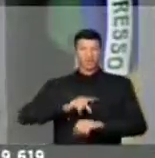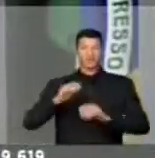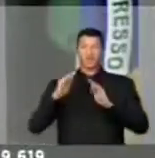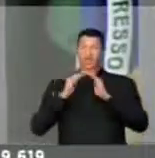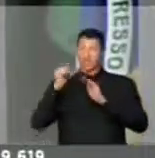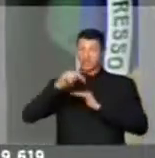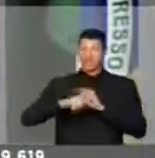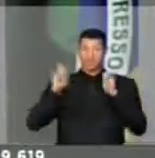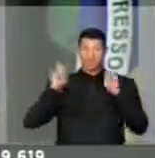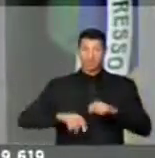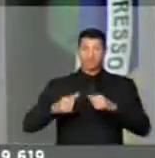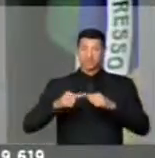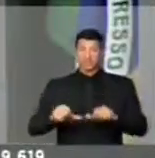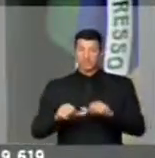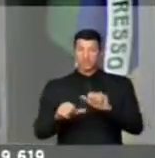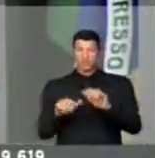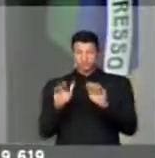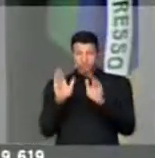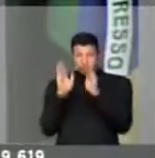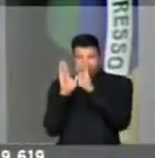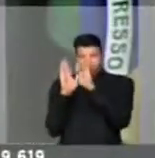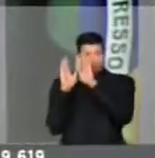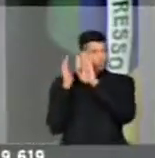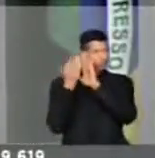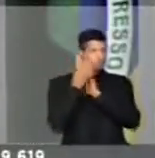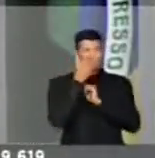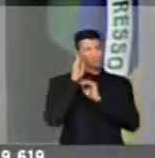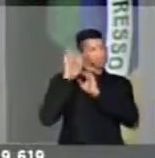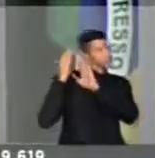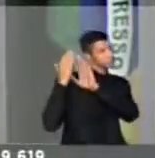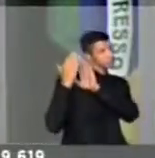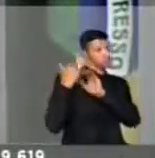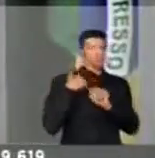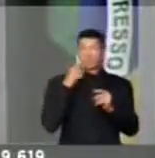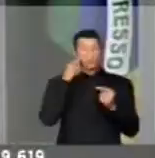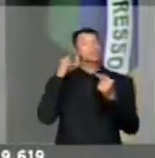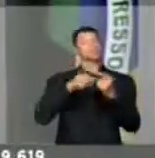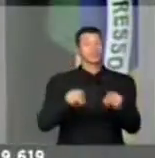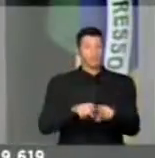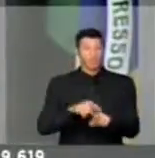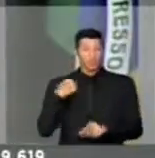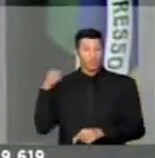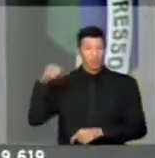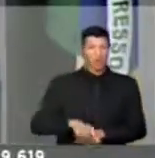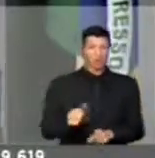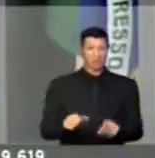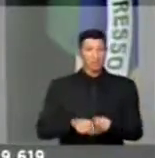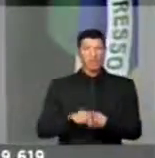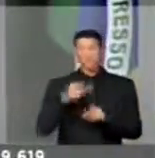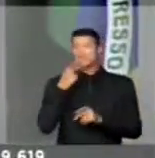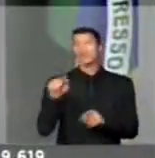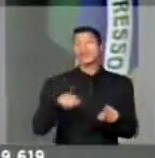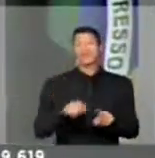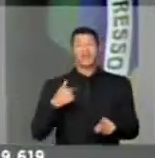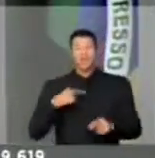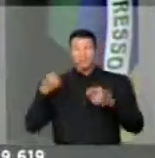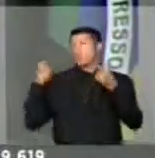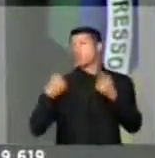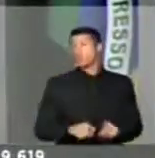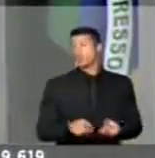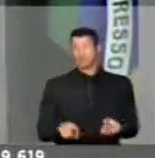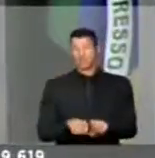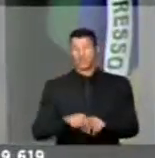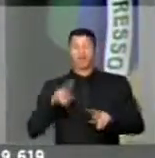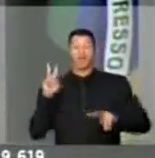casa aqui ficou de cócoras. Como também eu não concordei e vim aqui nessa tribuna e fui contra